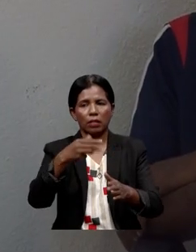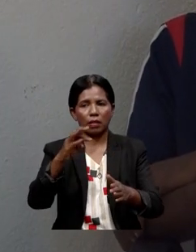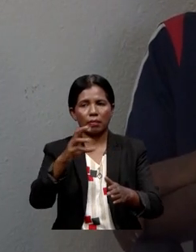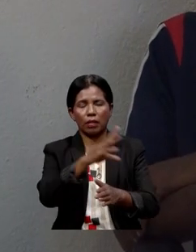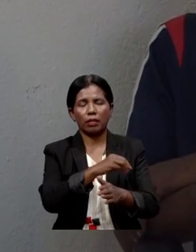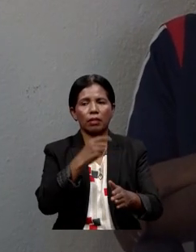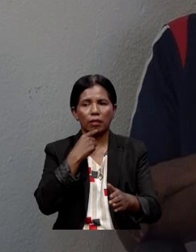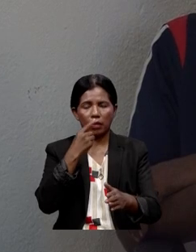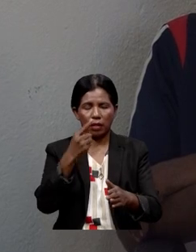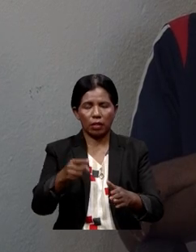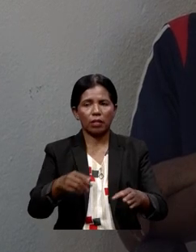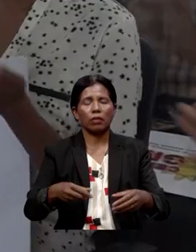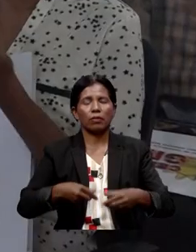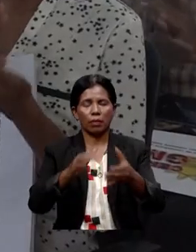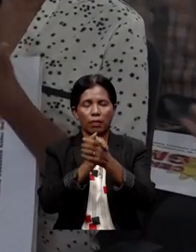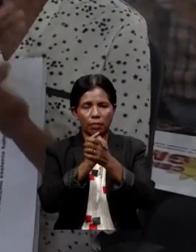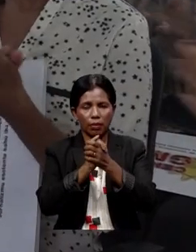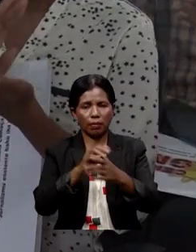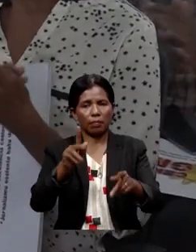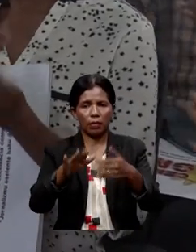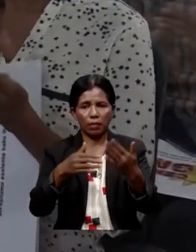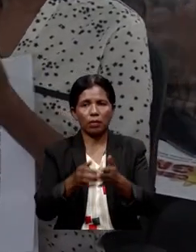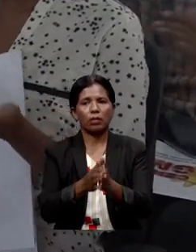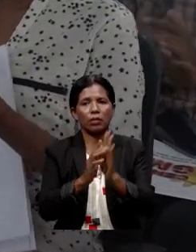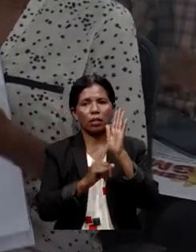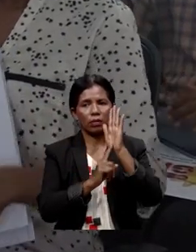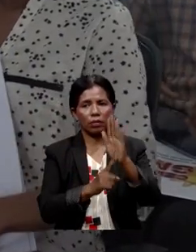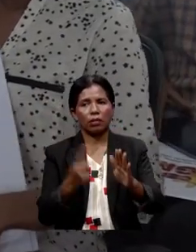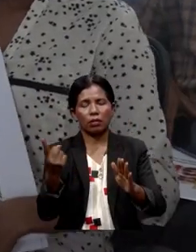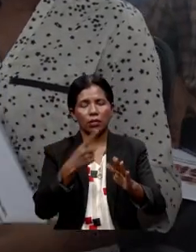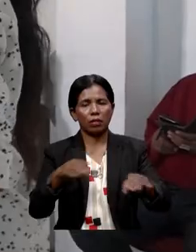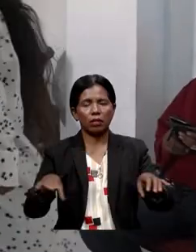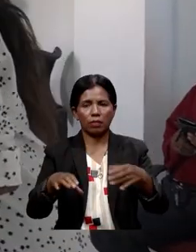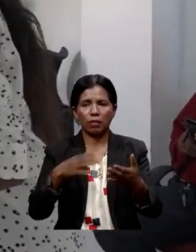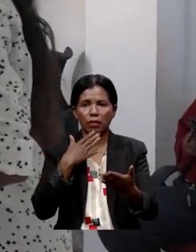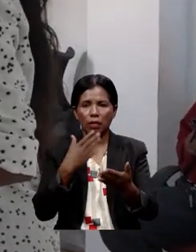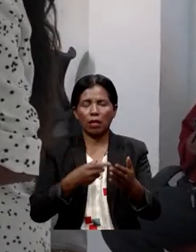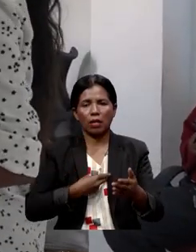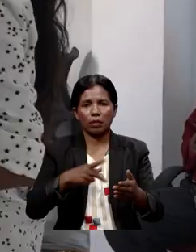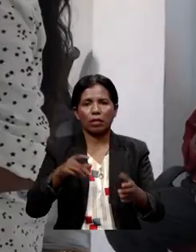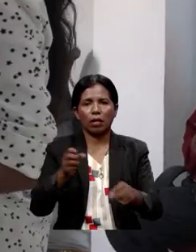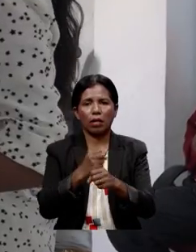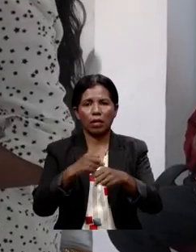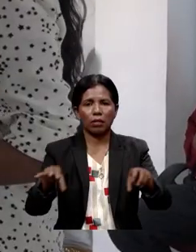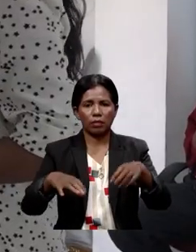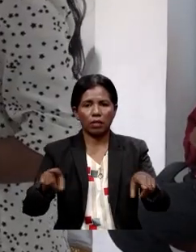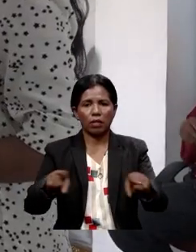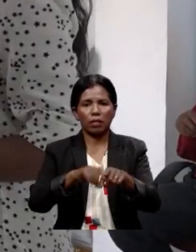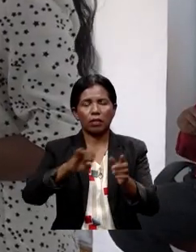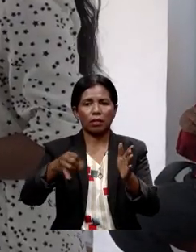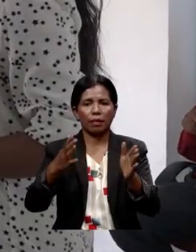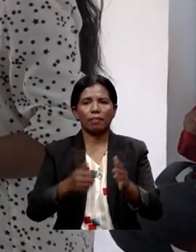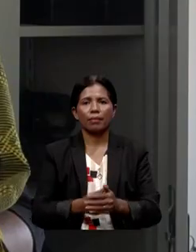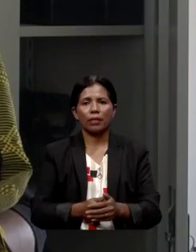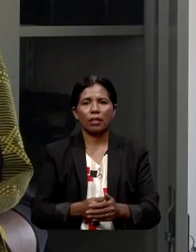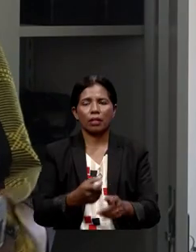Costa Serrano, congratula formando se no russo a tua turma FAT em prestação na BDIA, para ir ao serviço. Isso no dar jornalista. Intenção o centro